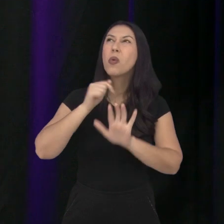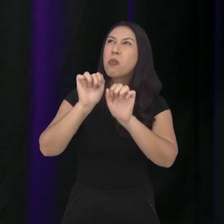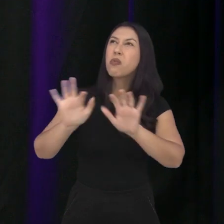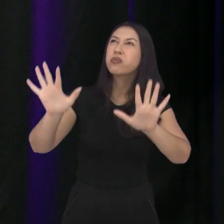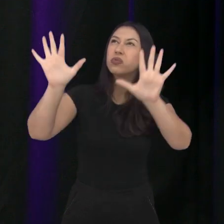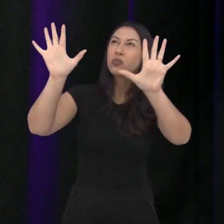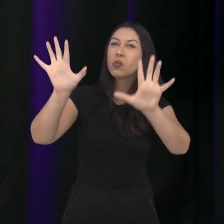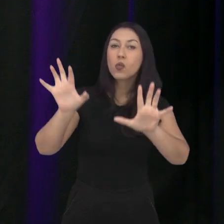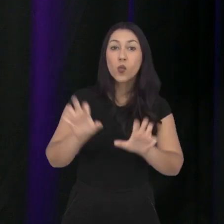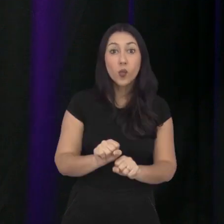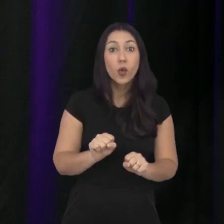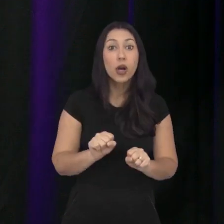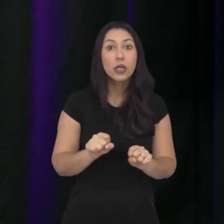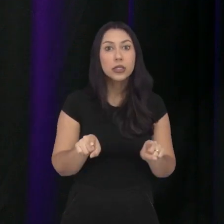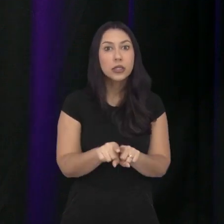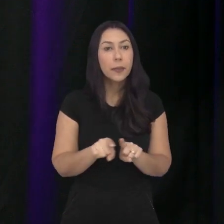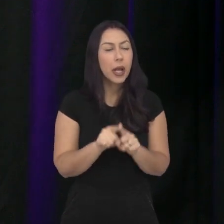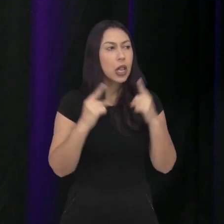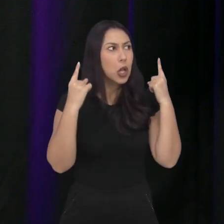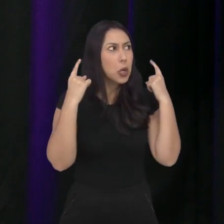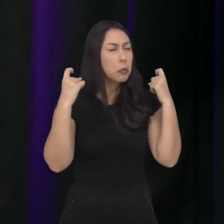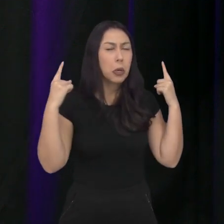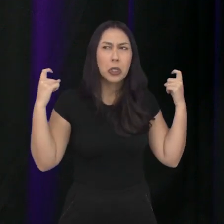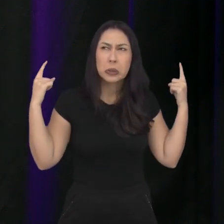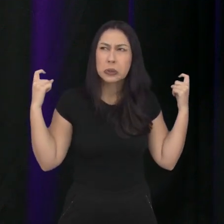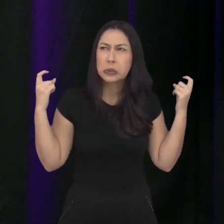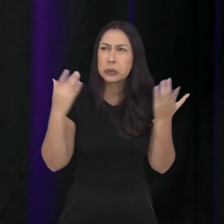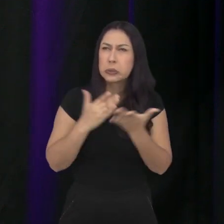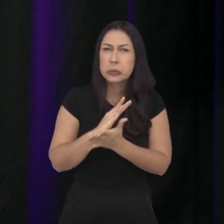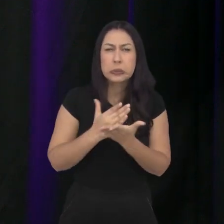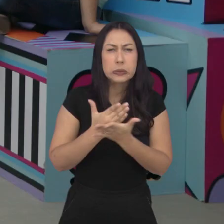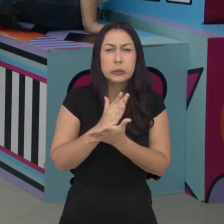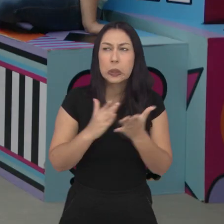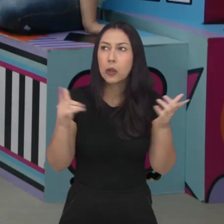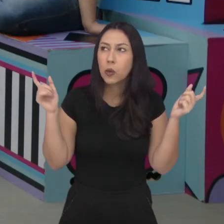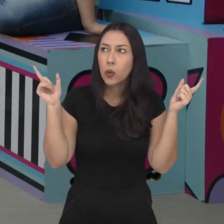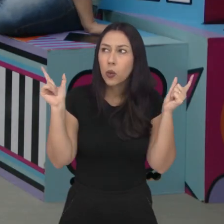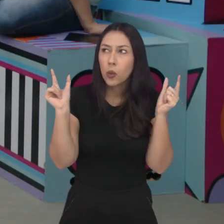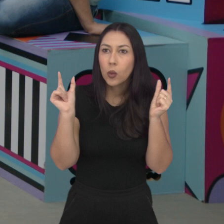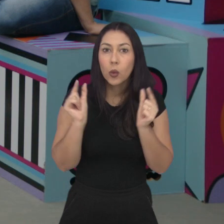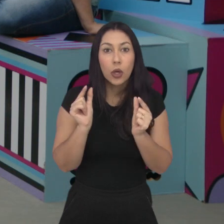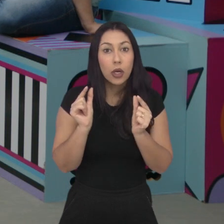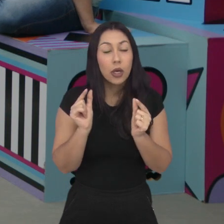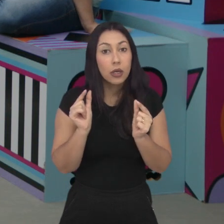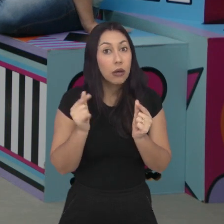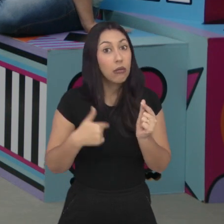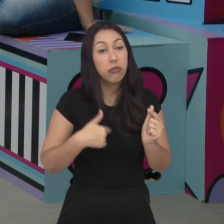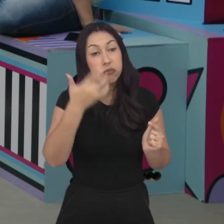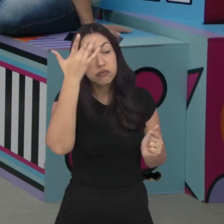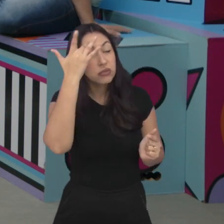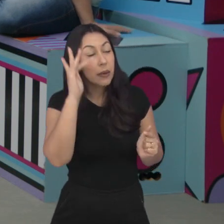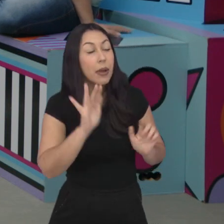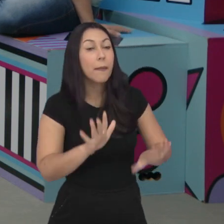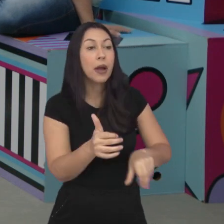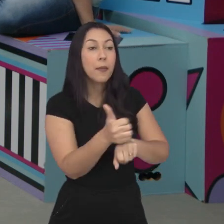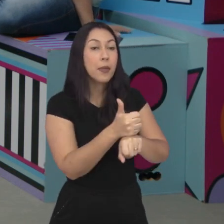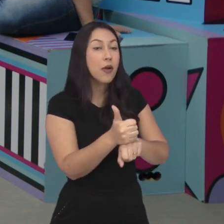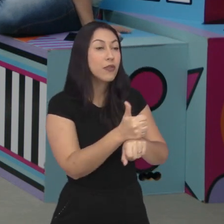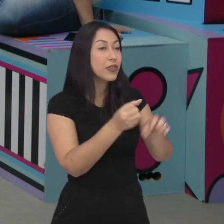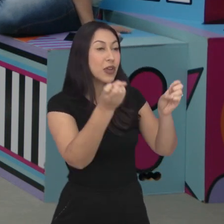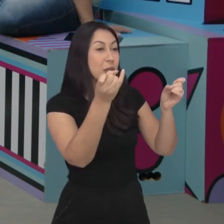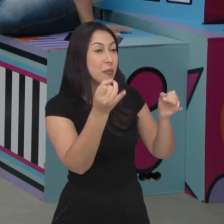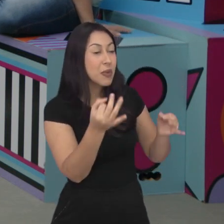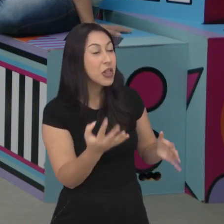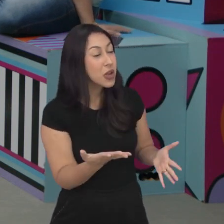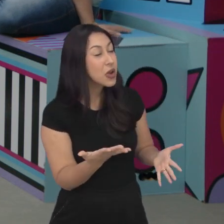também ajuda na diminuição da poluição sonora, sabia disso? É mesmo? De verdade. Não sabia, o especialista explicou pra gente, eu também não vou